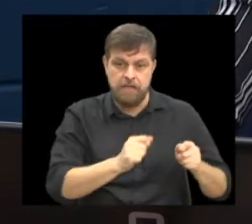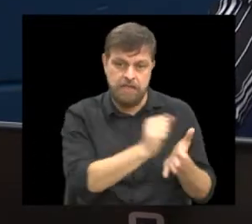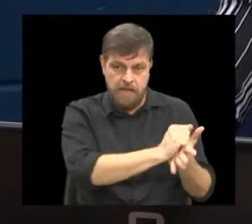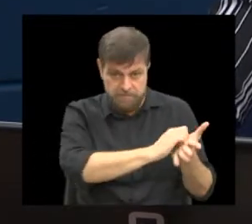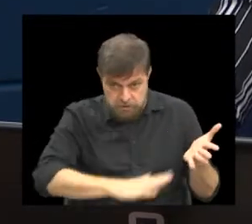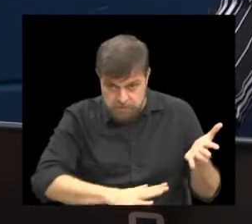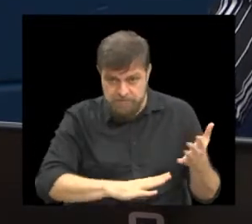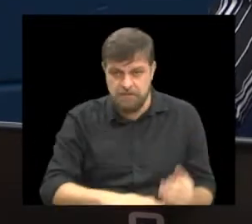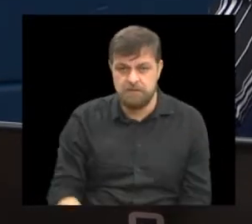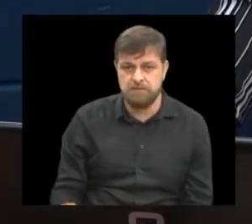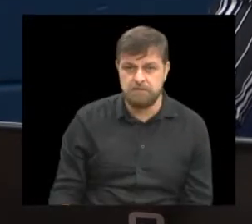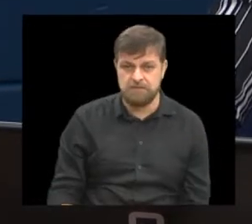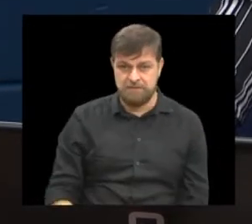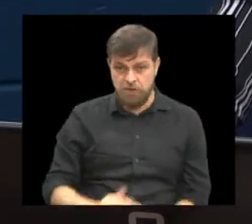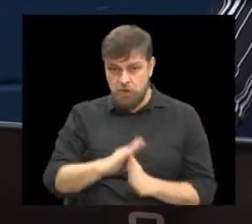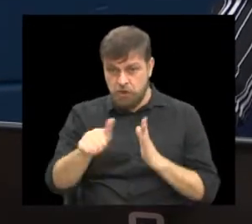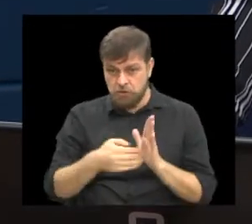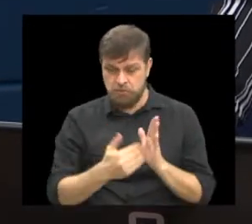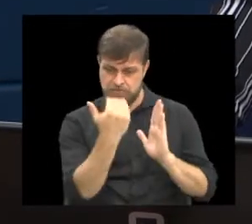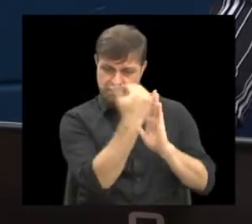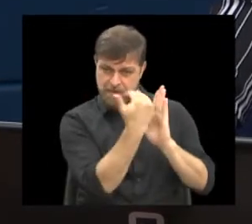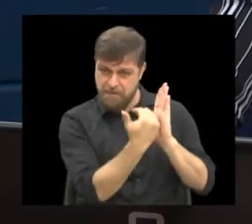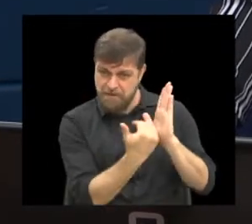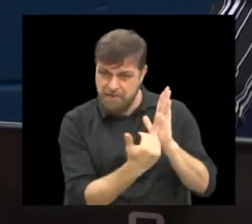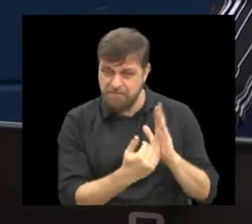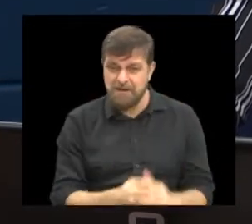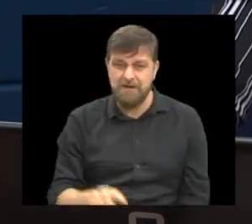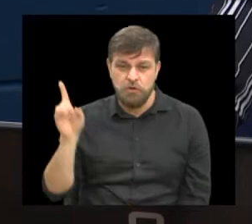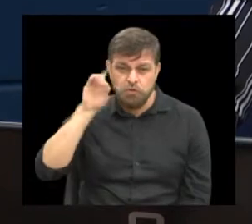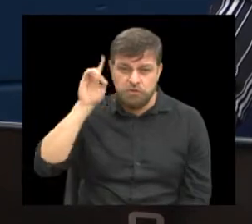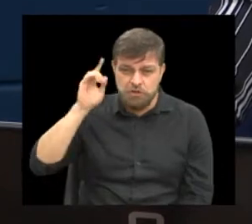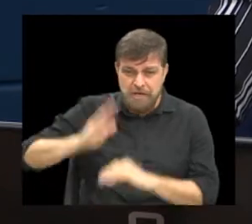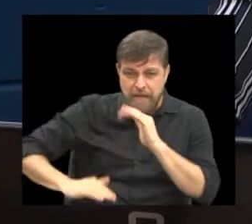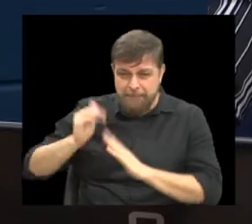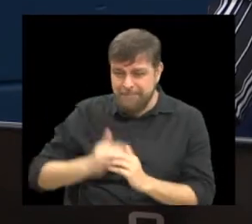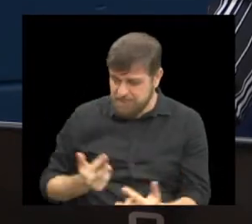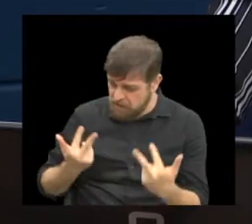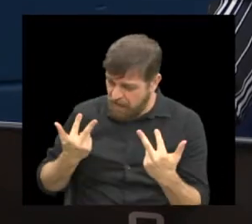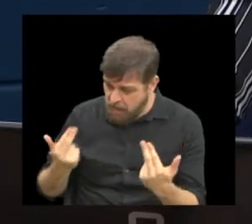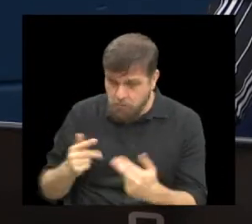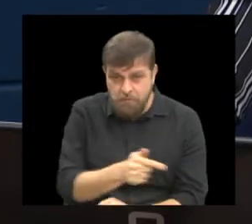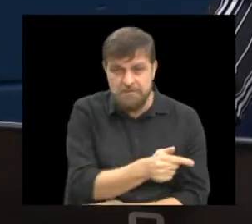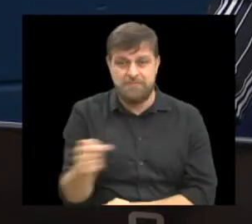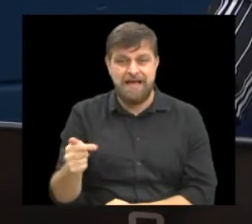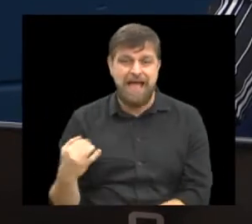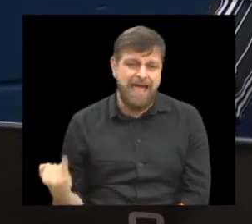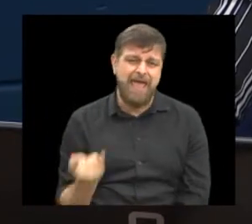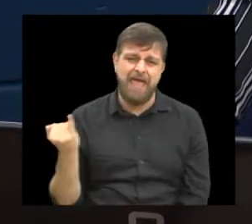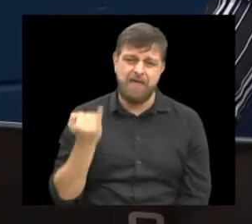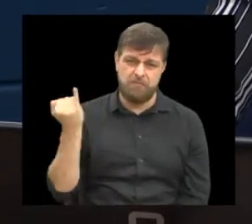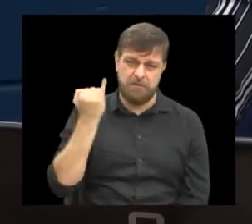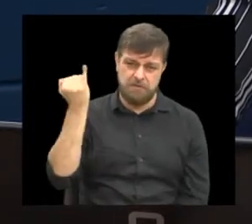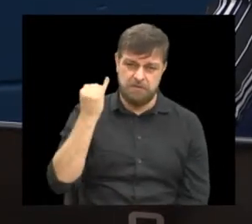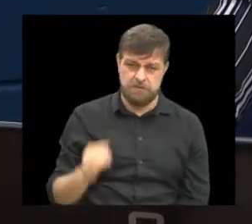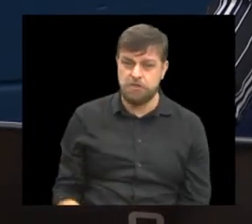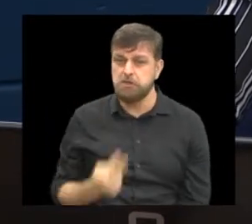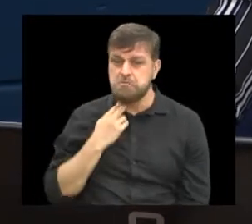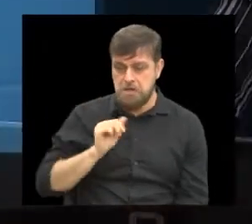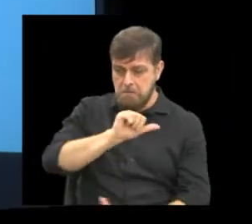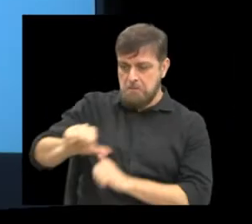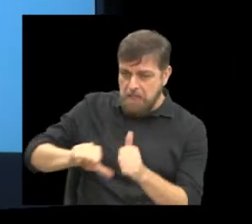atividades. Então, assim, dentro de tudo que está ali, a rotina é a mais importante para o nosso aluno.